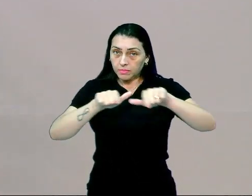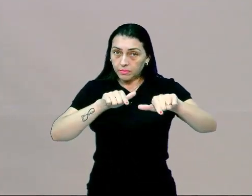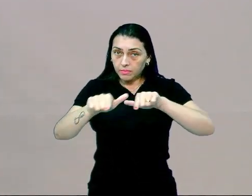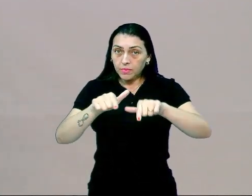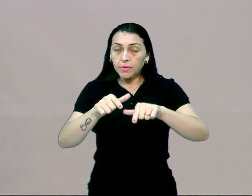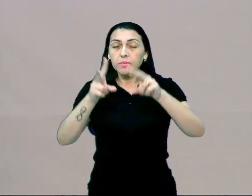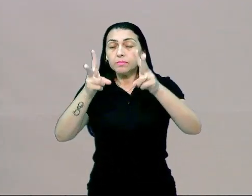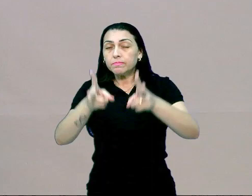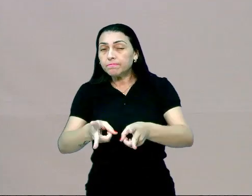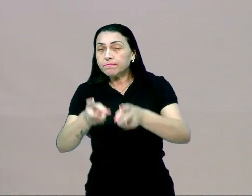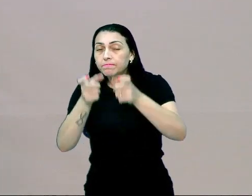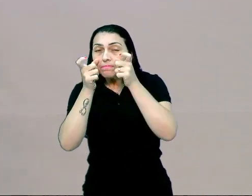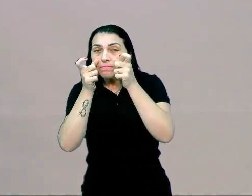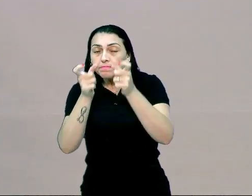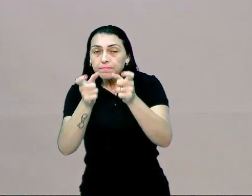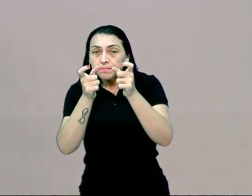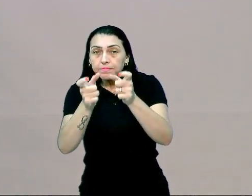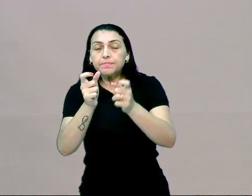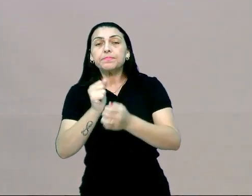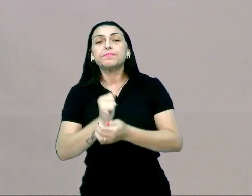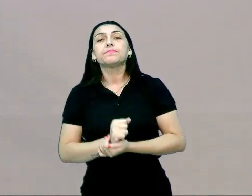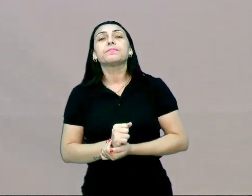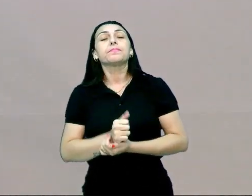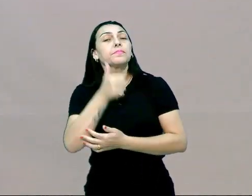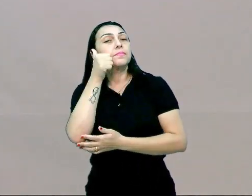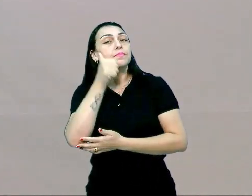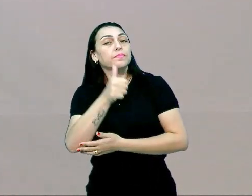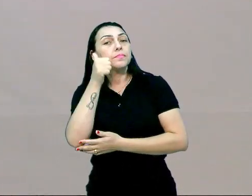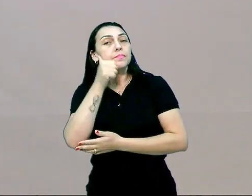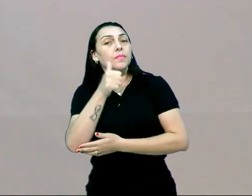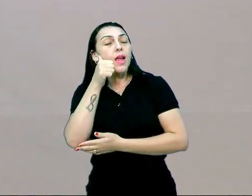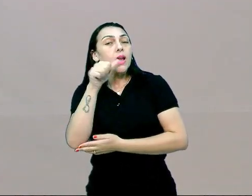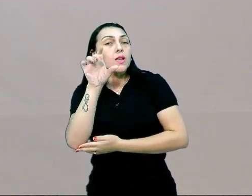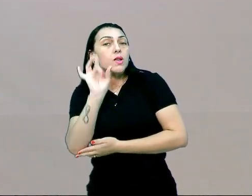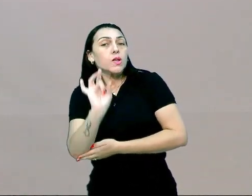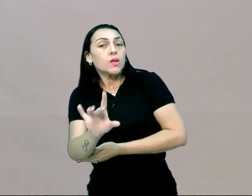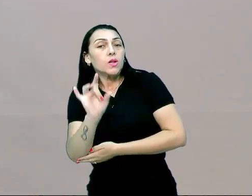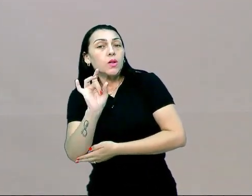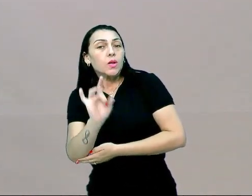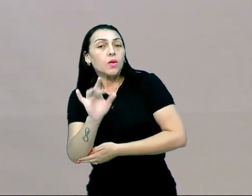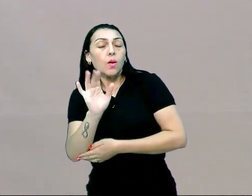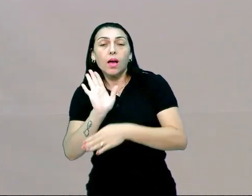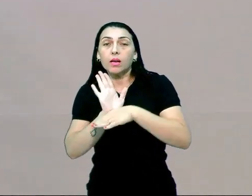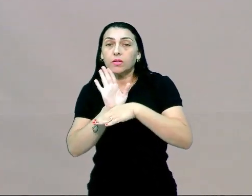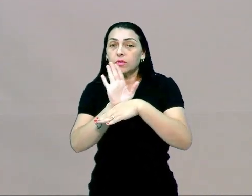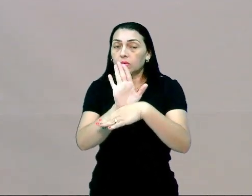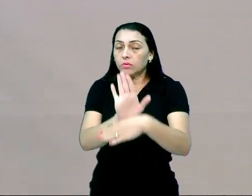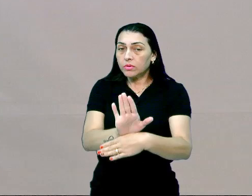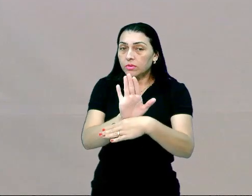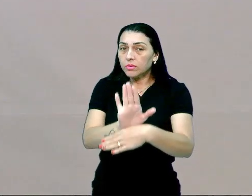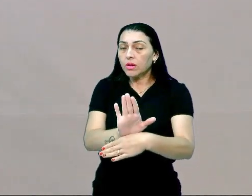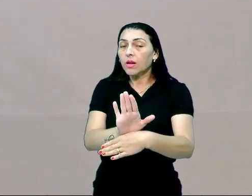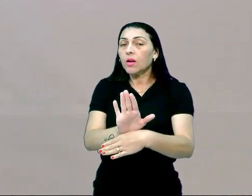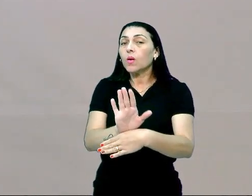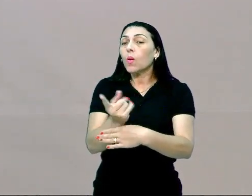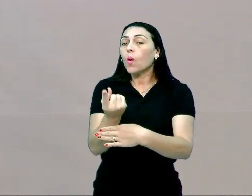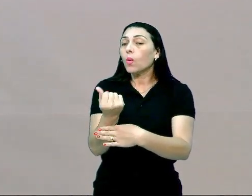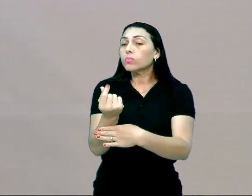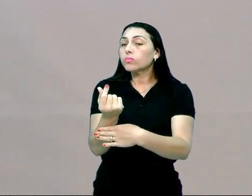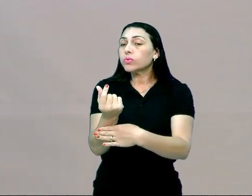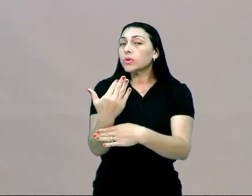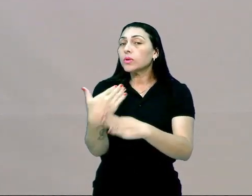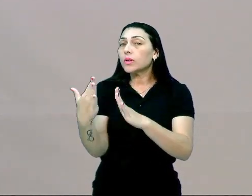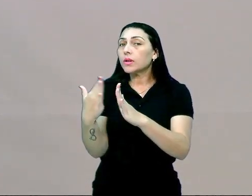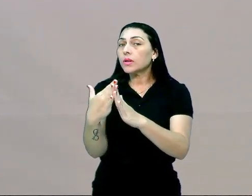Então prestem bem atenção. A mulher ela não passou somente a colaborar com as